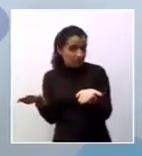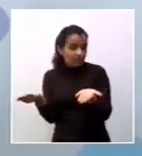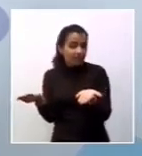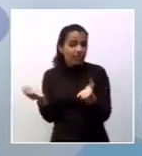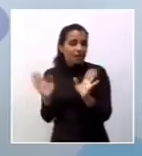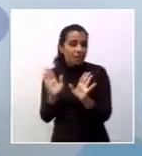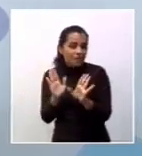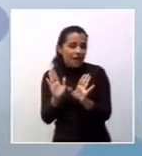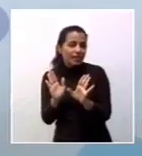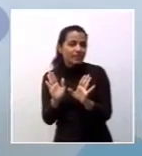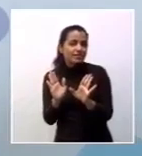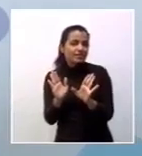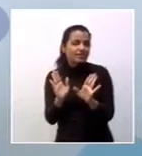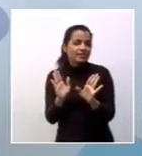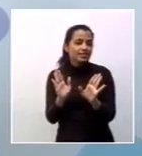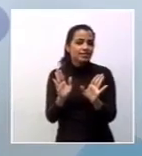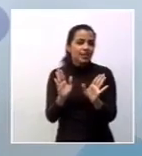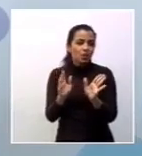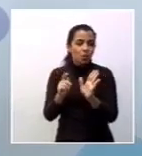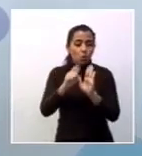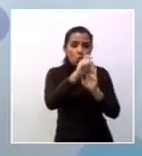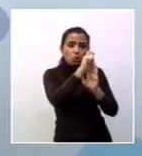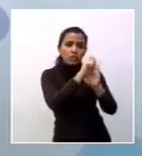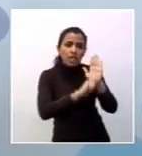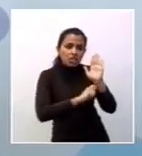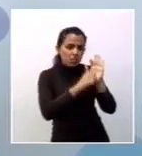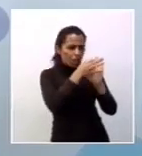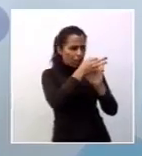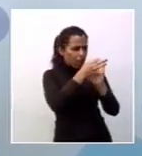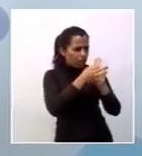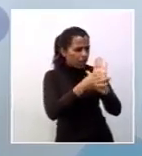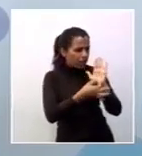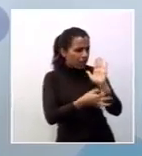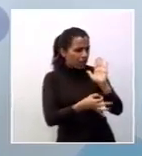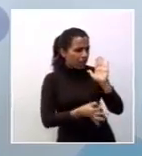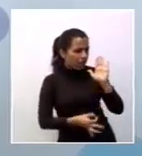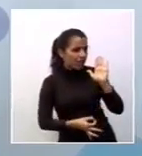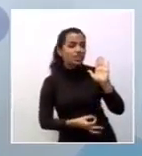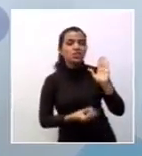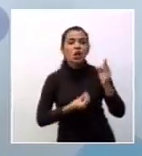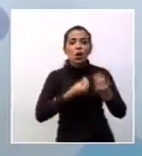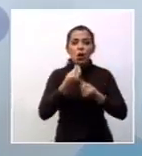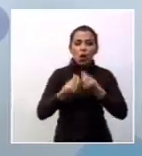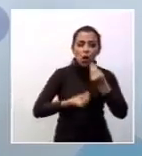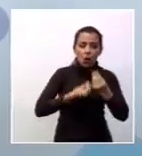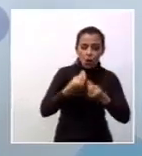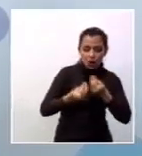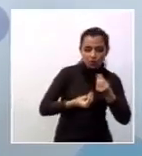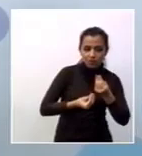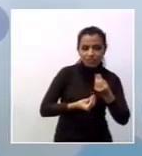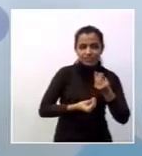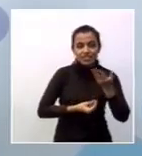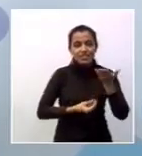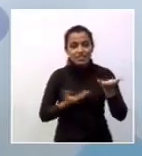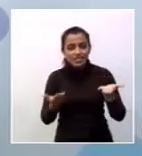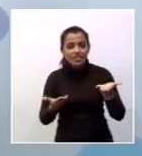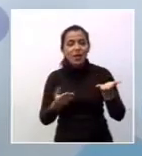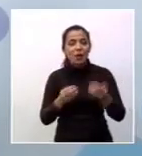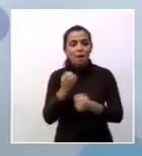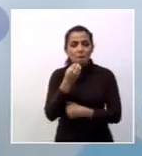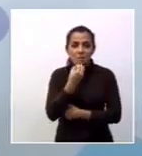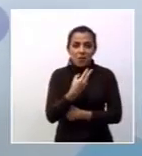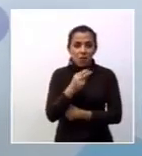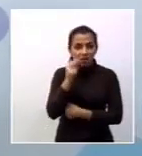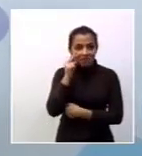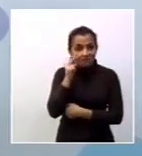textão. Então, mas ela escreveu o textão. De onde saiu esse texto? Né? Então, a ideia é que sempre que vocês vejam uma informação,